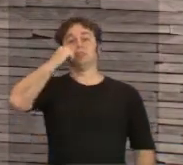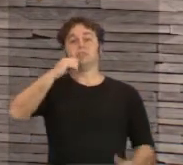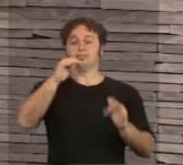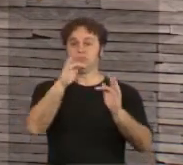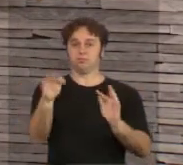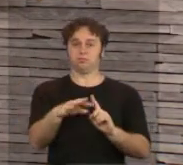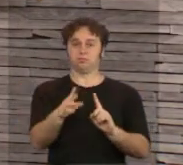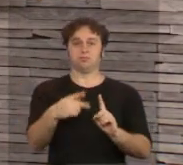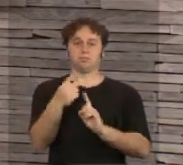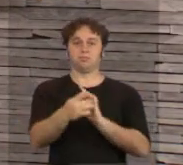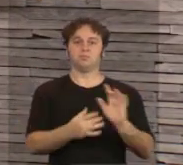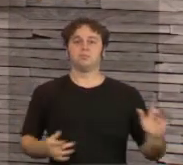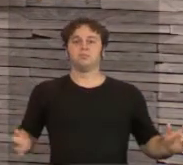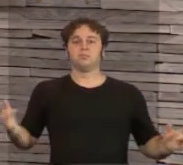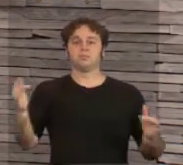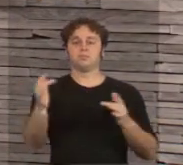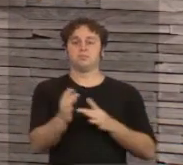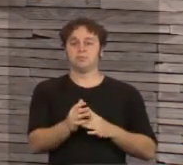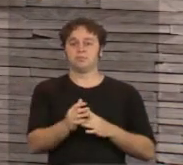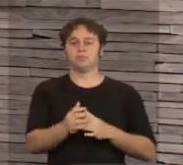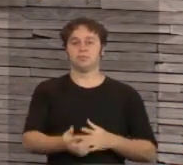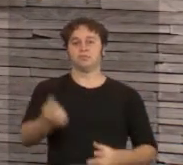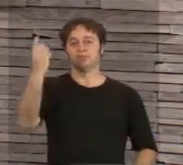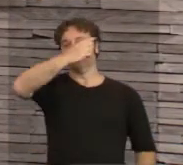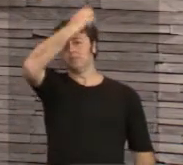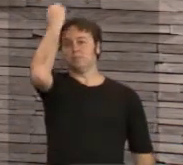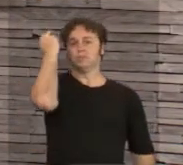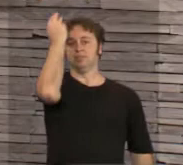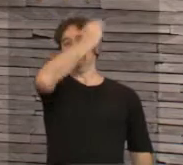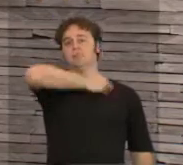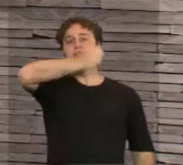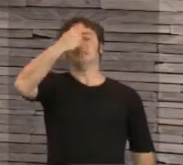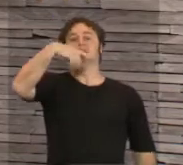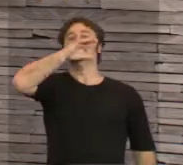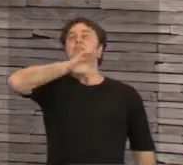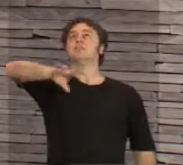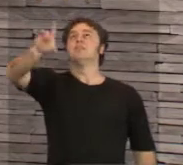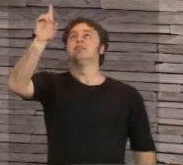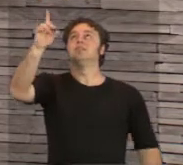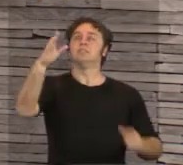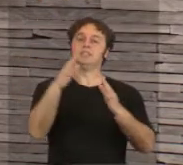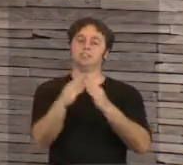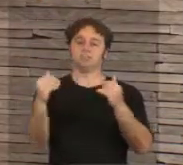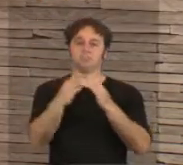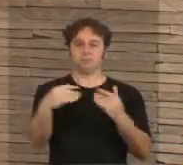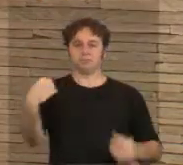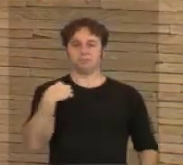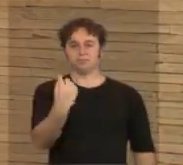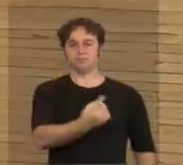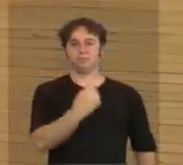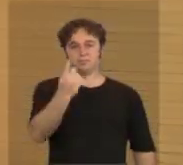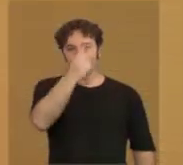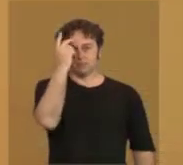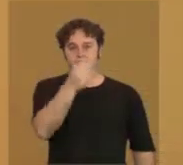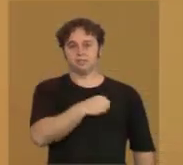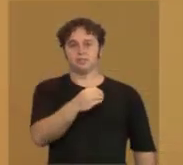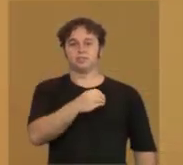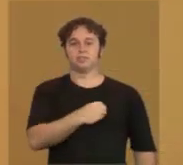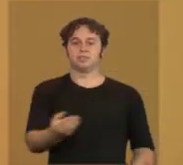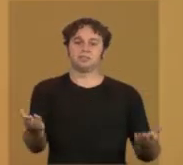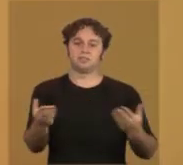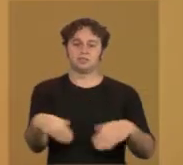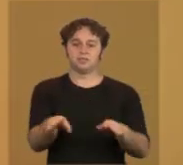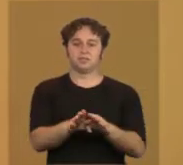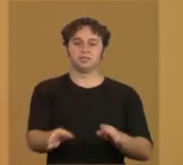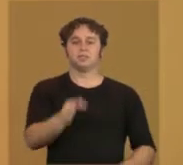convosco. Bendita sois vós entre as mulheres, e bendito é o fruto do vosso ventre, Jesus. Santa Maria, Mãe de Deus, rogai por